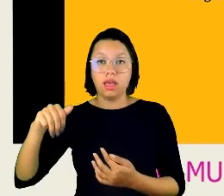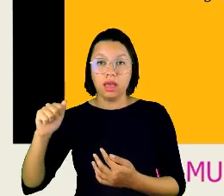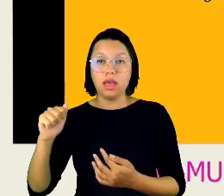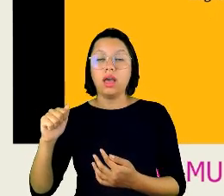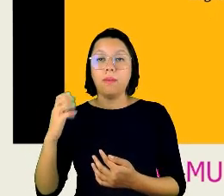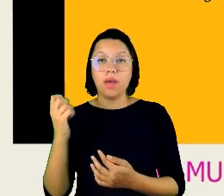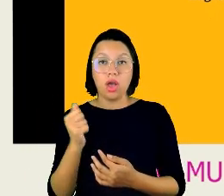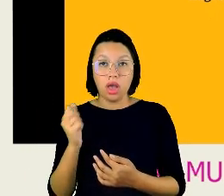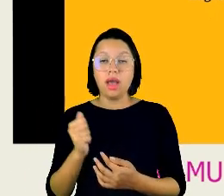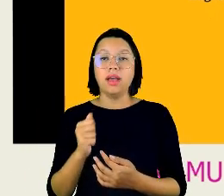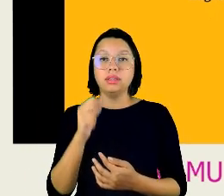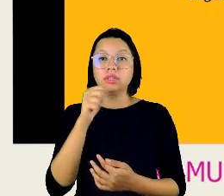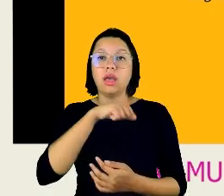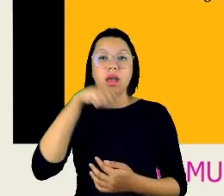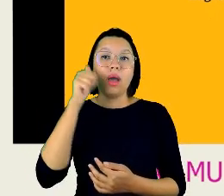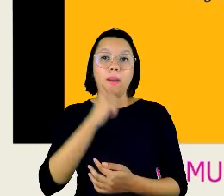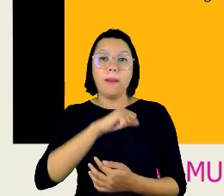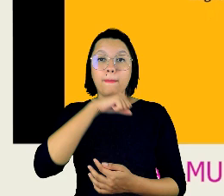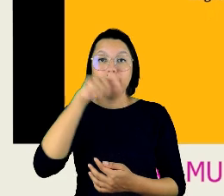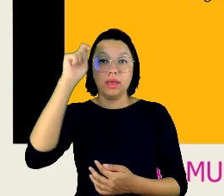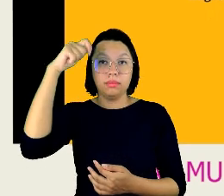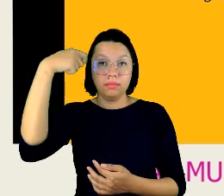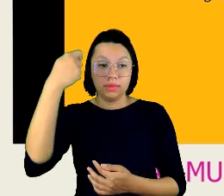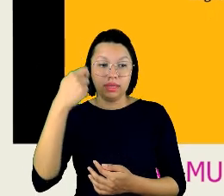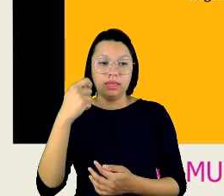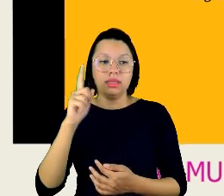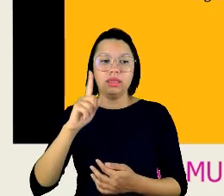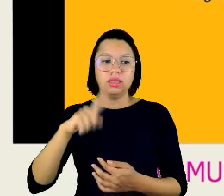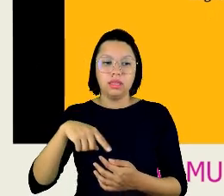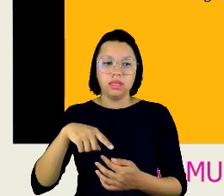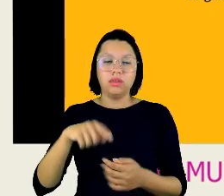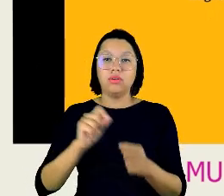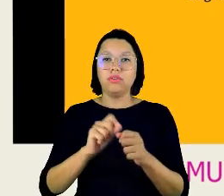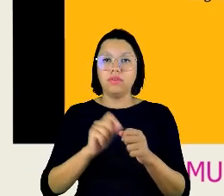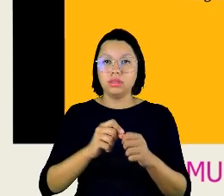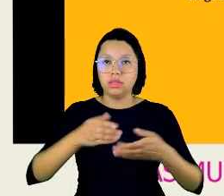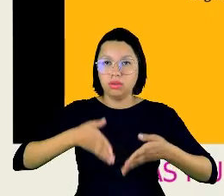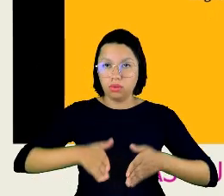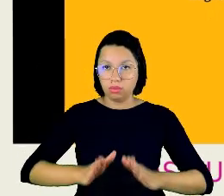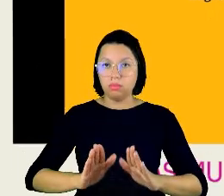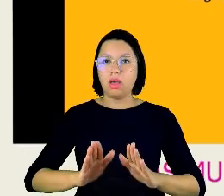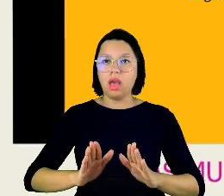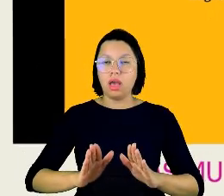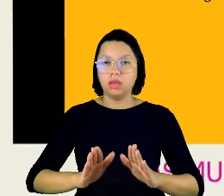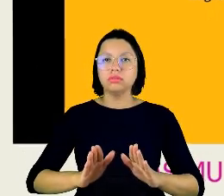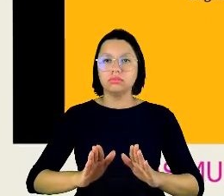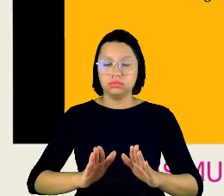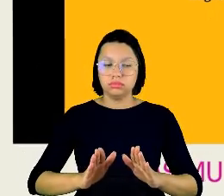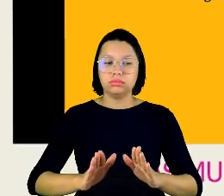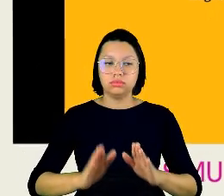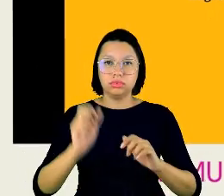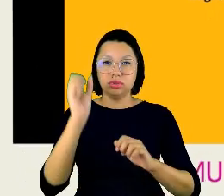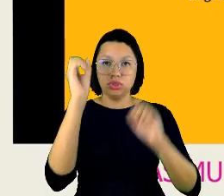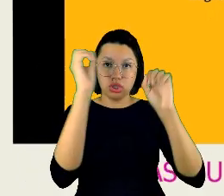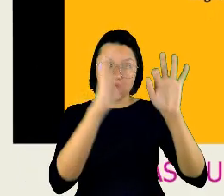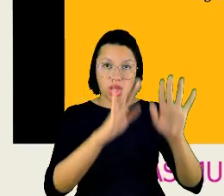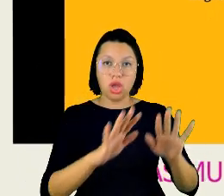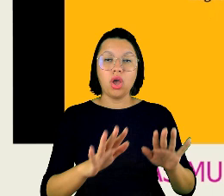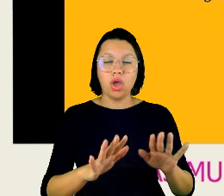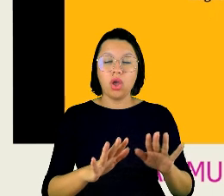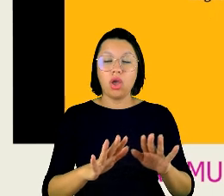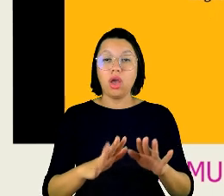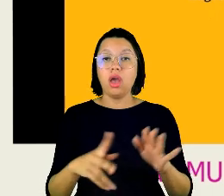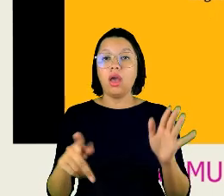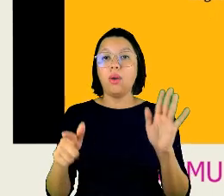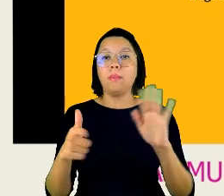né? Então, elas ocupavam esses papéis de parteiras, de benzedeiras, enfim, um papel originário nesses grupos